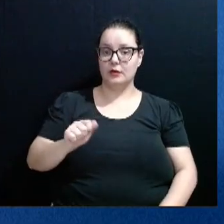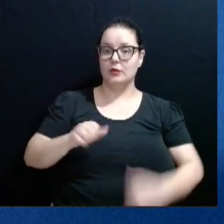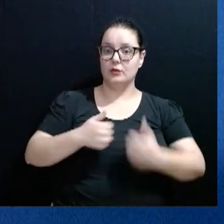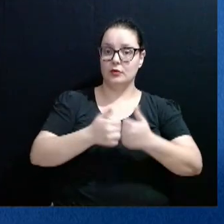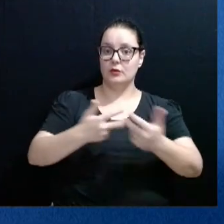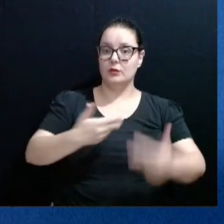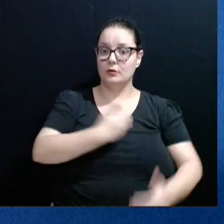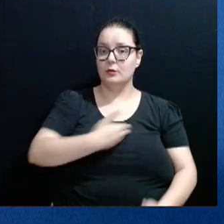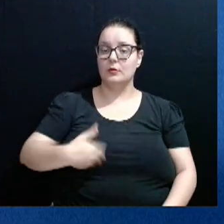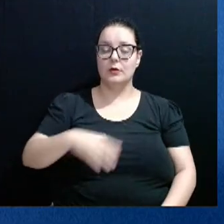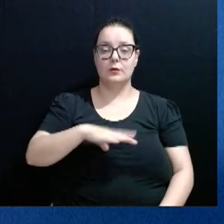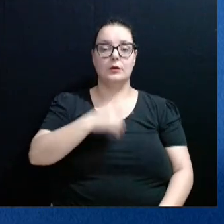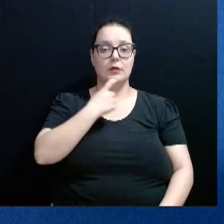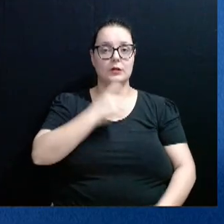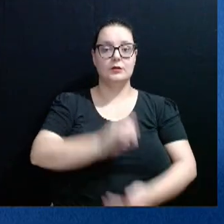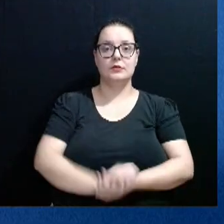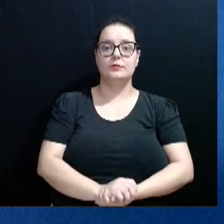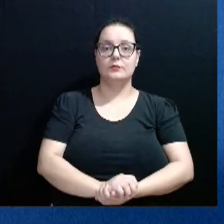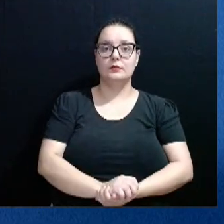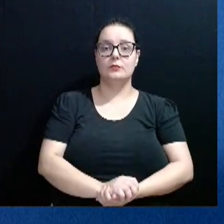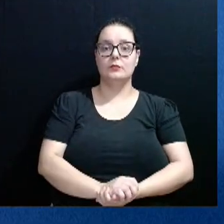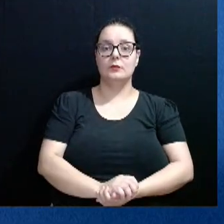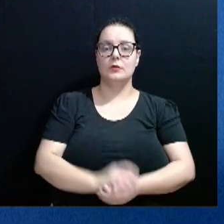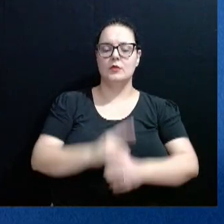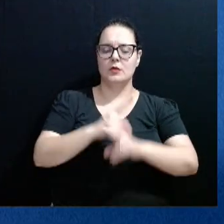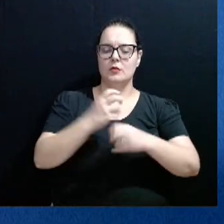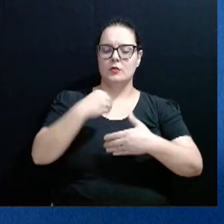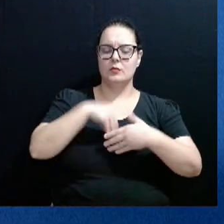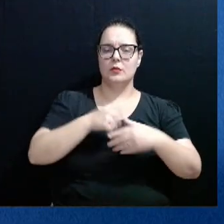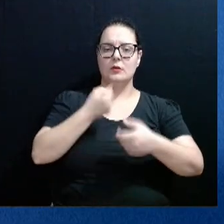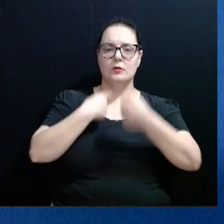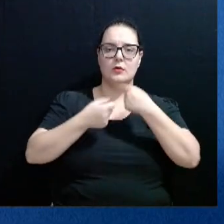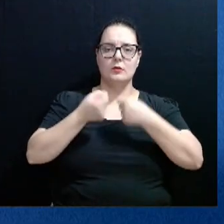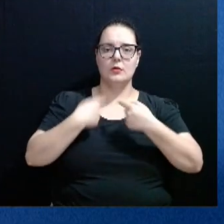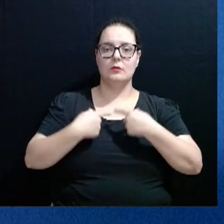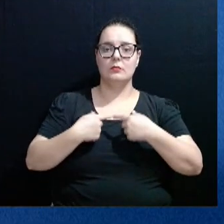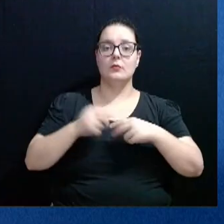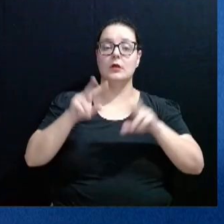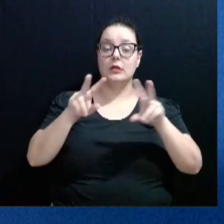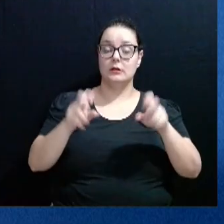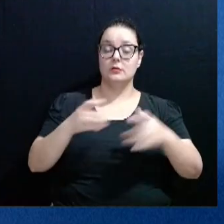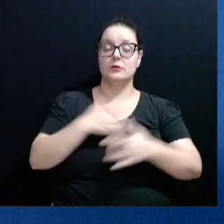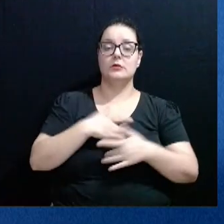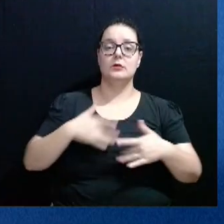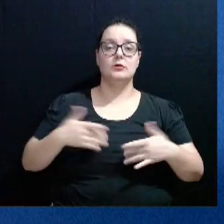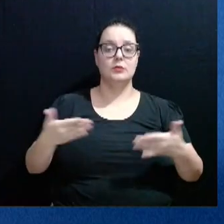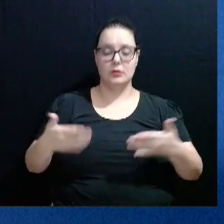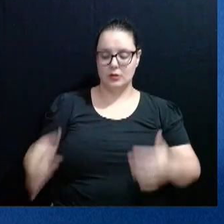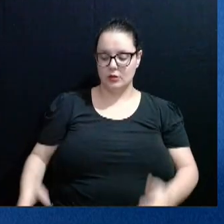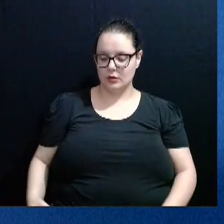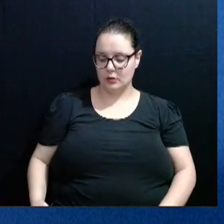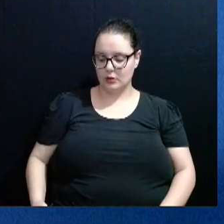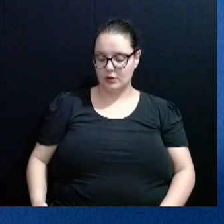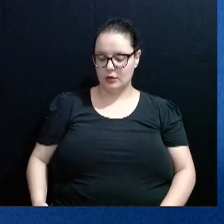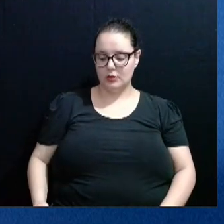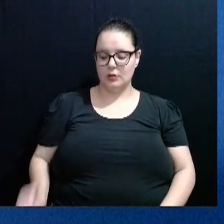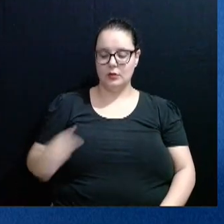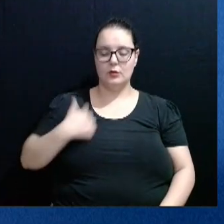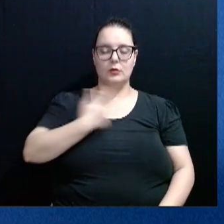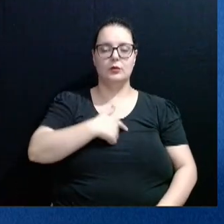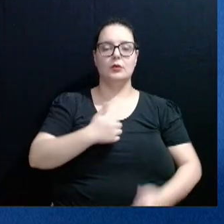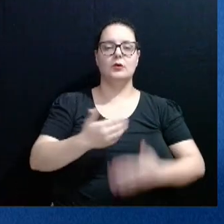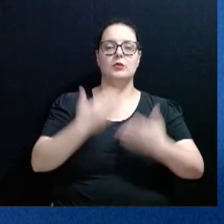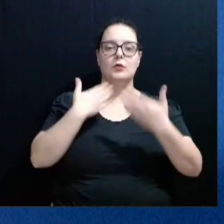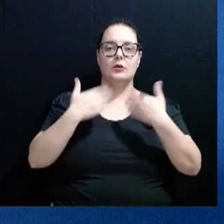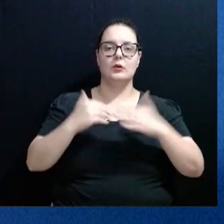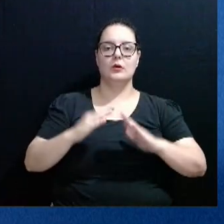mulheres. Intoxicação medicamentosa é tema do Saúde Agora. A gente vai conversar com a farmacêutica Camila